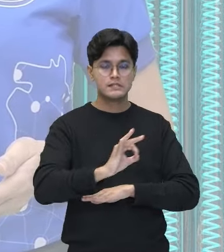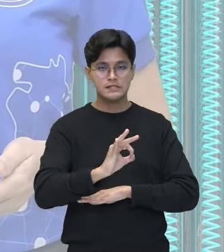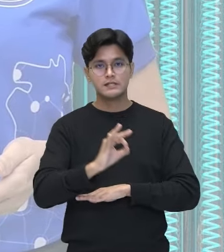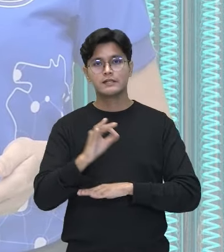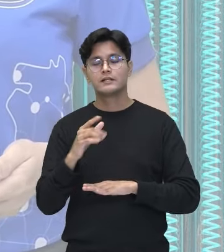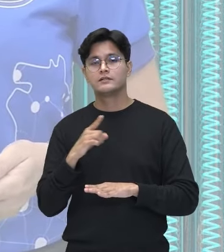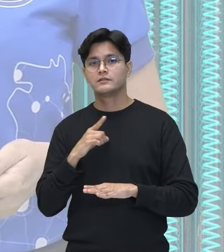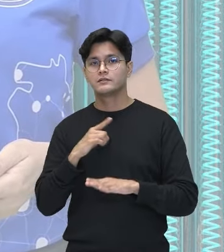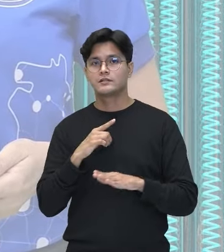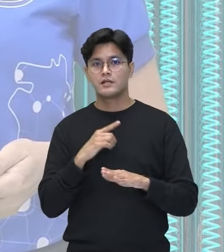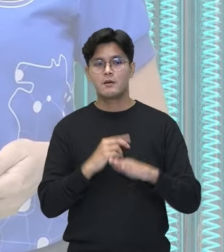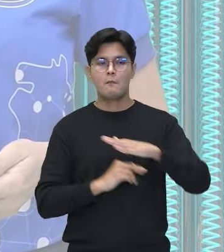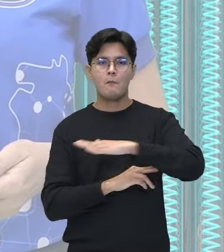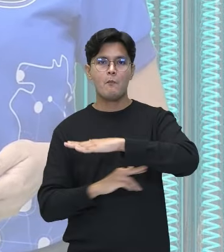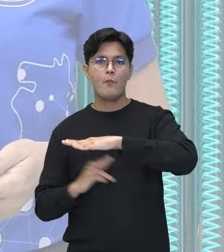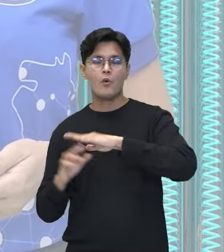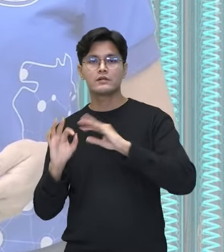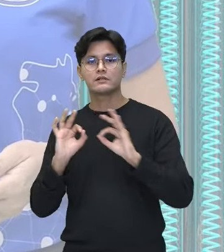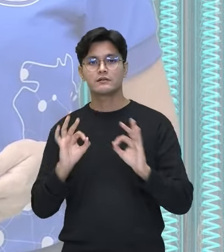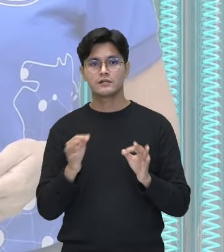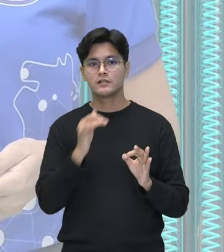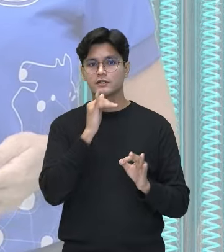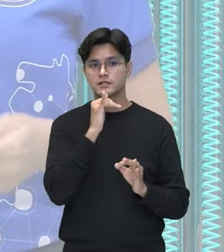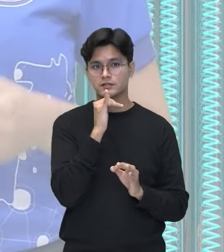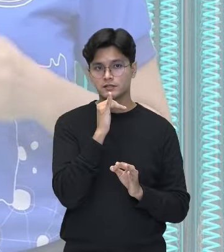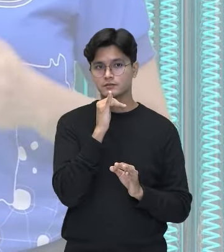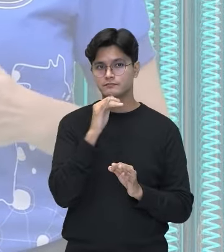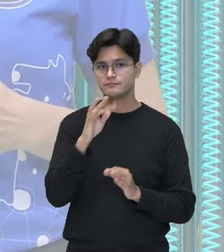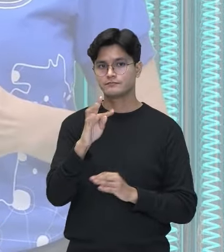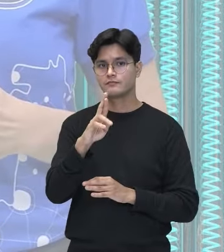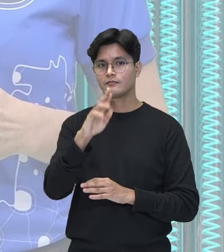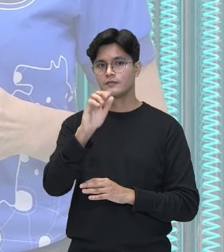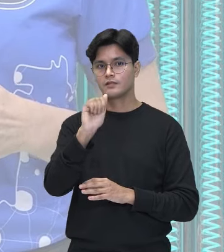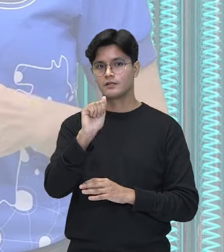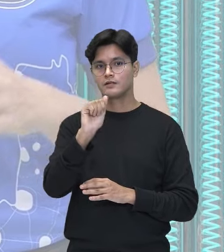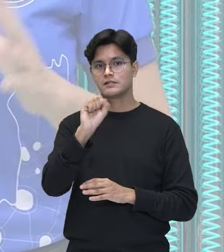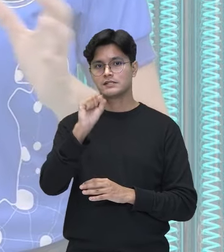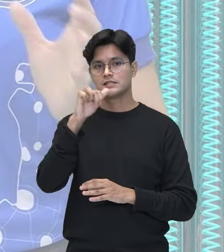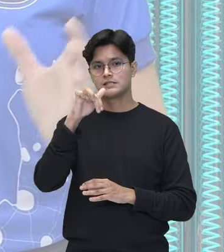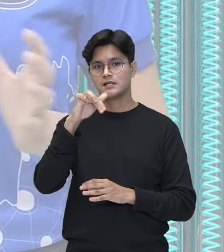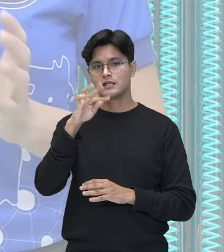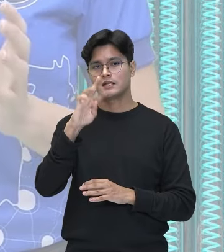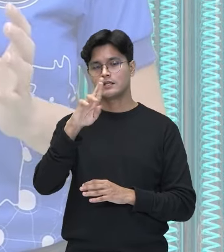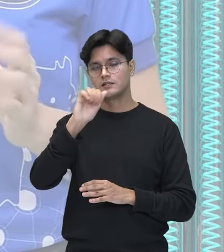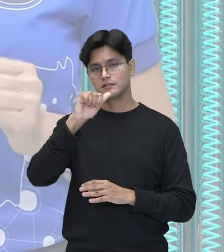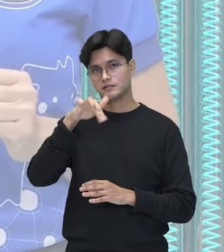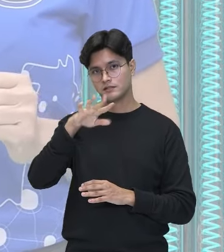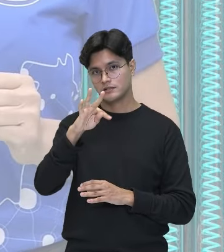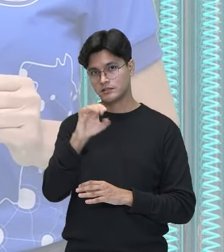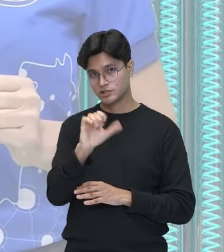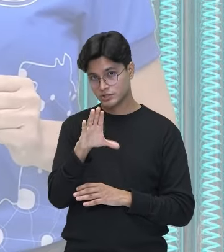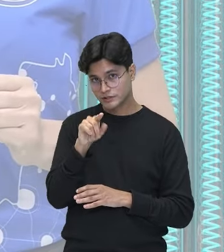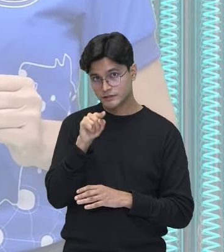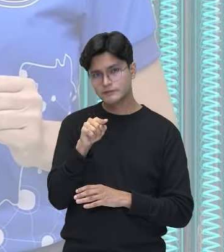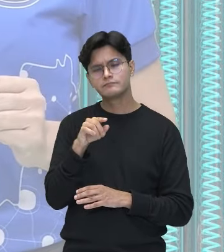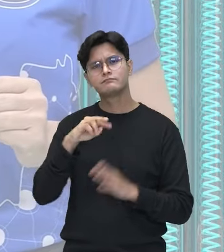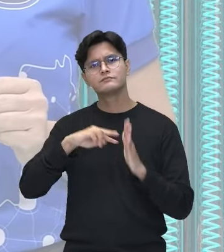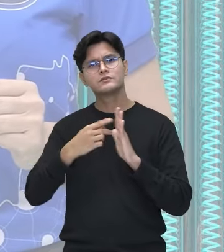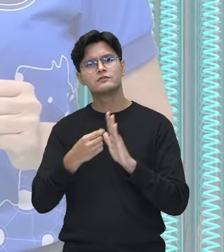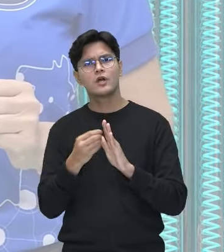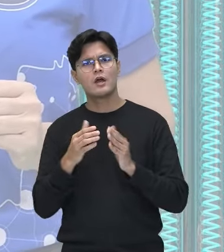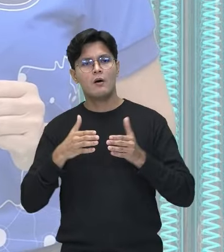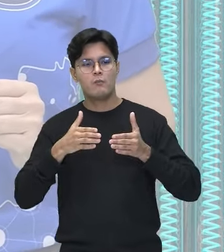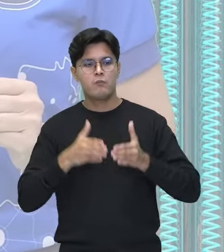aqui, transatlantic, né? Então, a palavra Atlantic é a base, é o Atlântico. E o que ele faz?